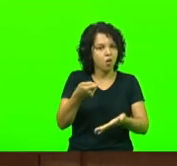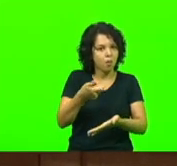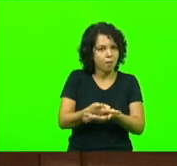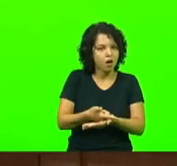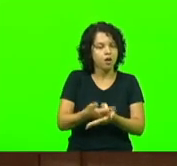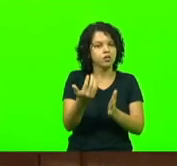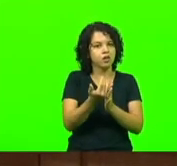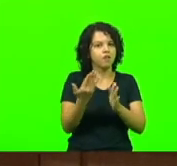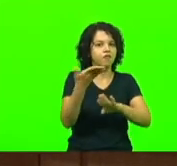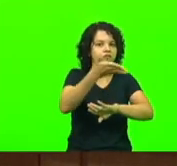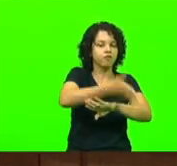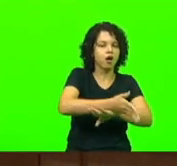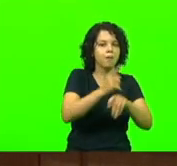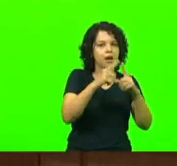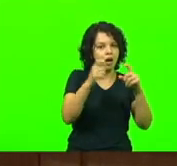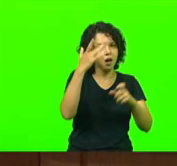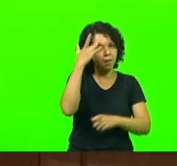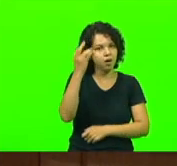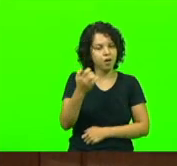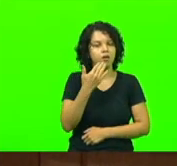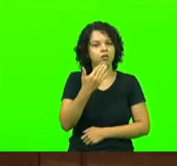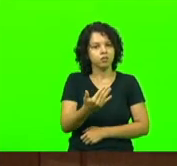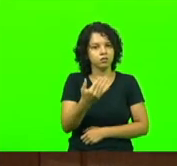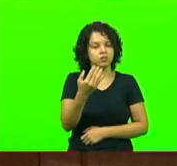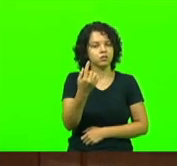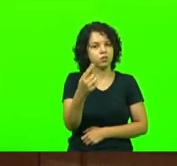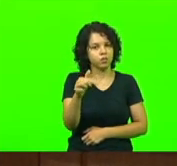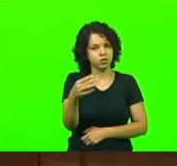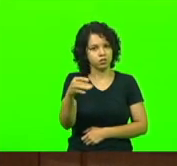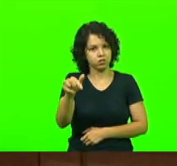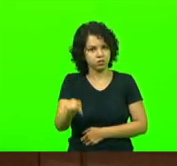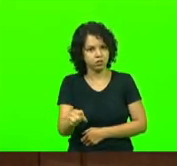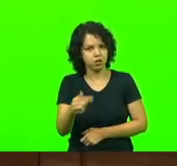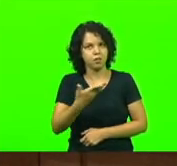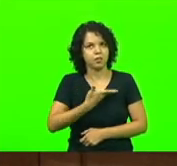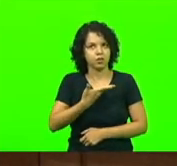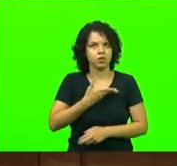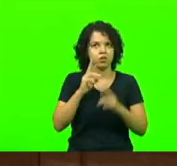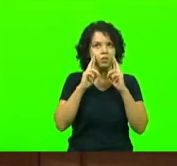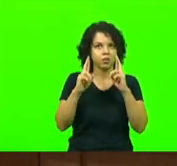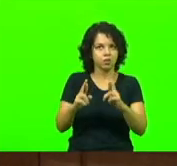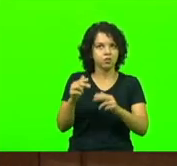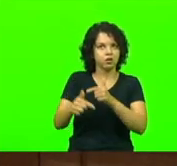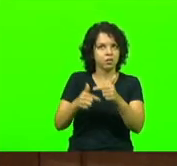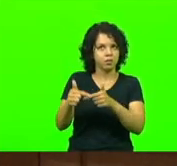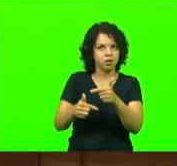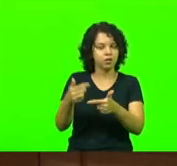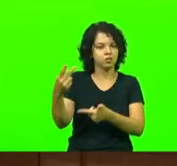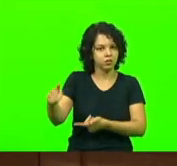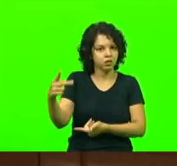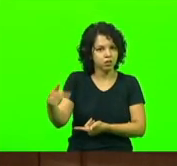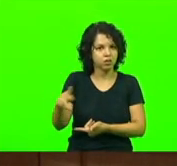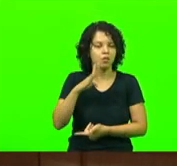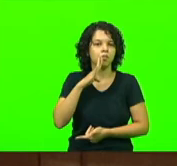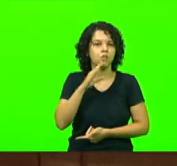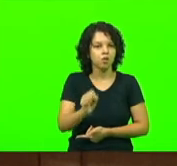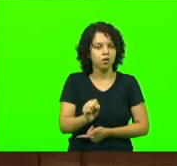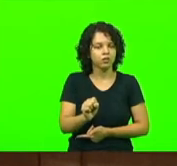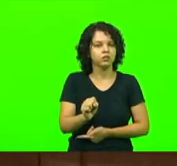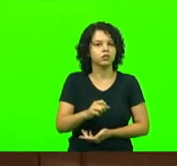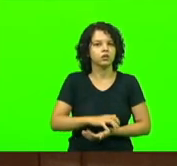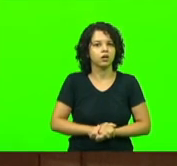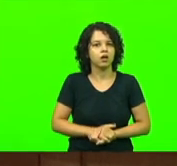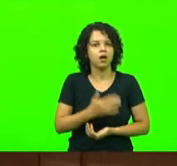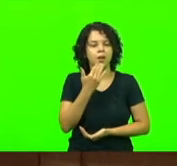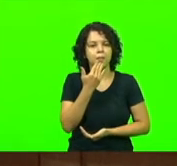número 147 do eminente deputado, meu particular amigo, e respeito o trabalho dele, Bruno Souza, ele pede que